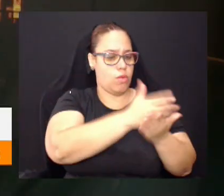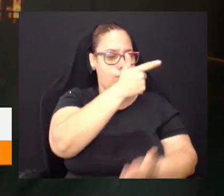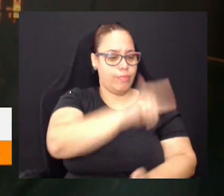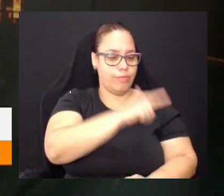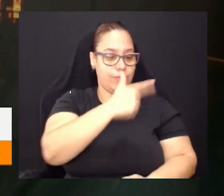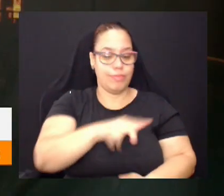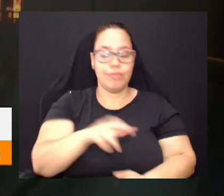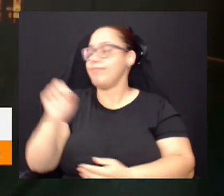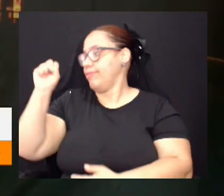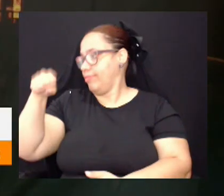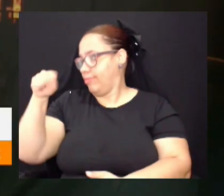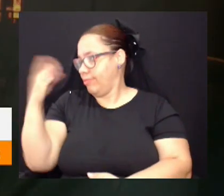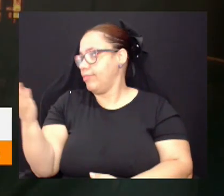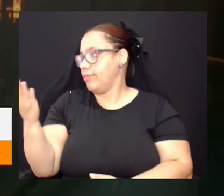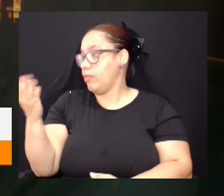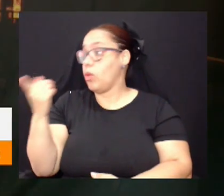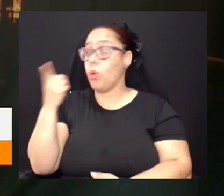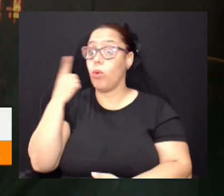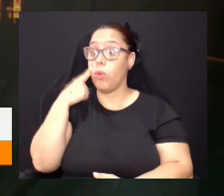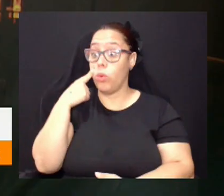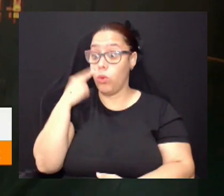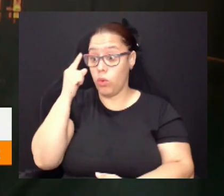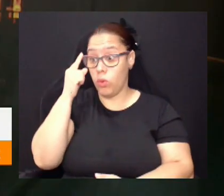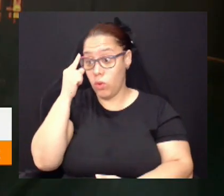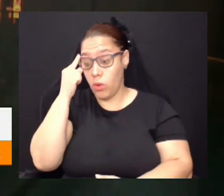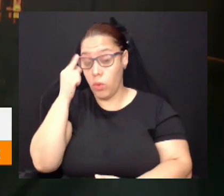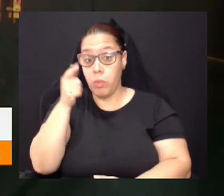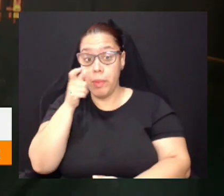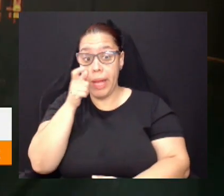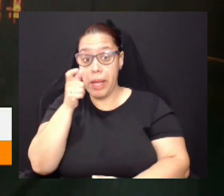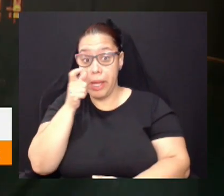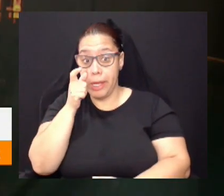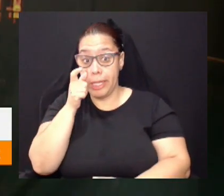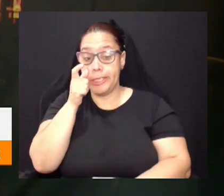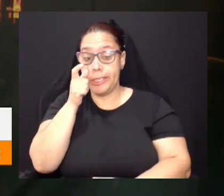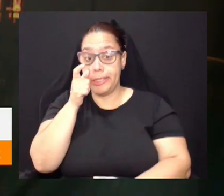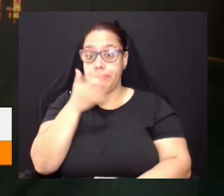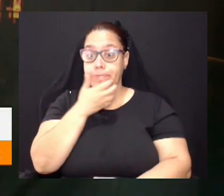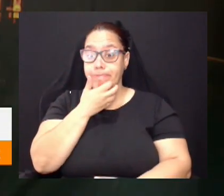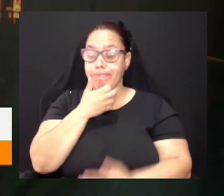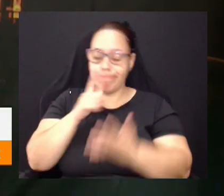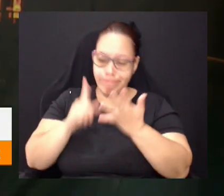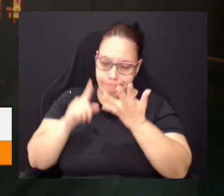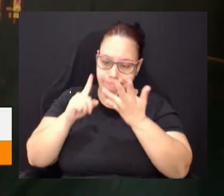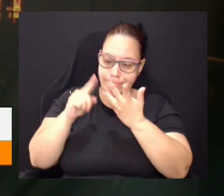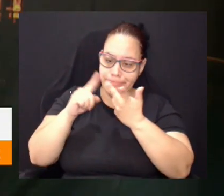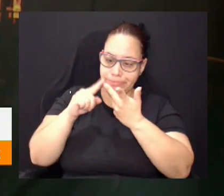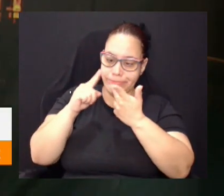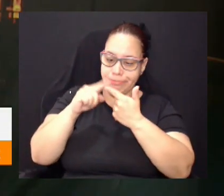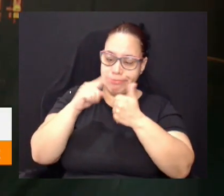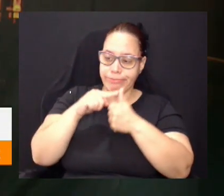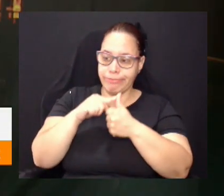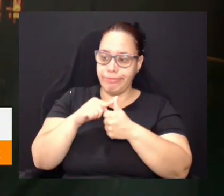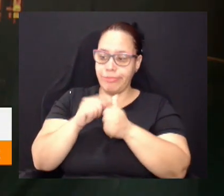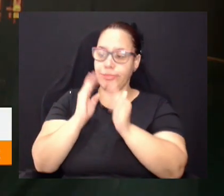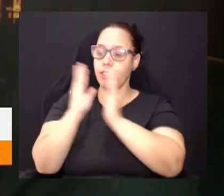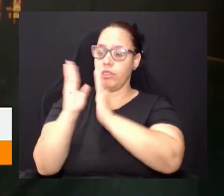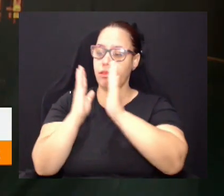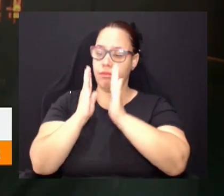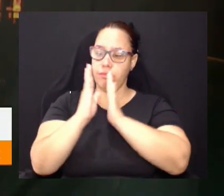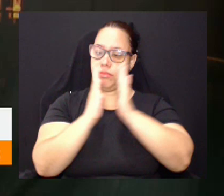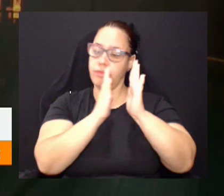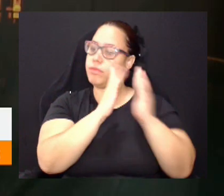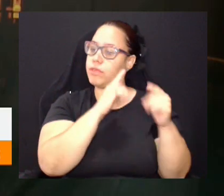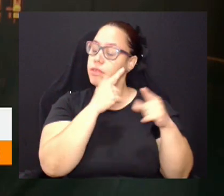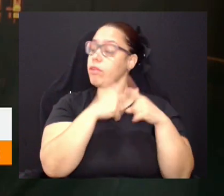Exatamente. Gente, é bem interessante a gente pontuar, né, essa questão das fases, porque e